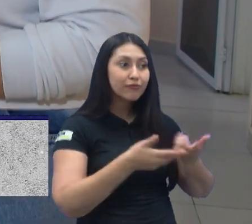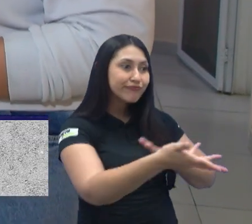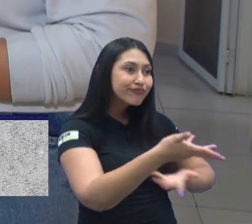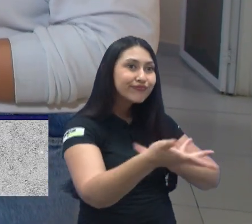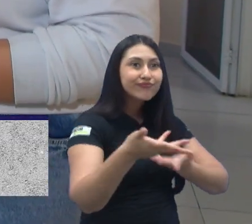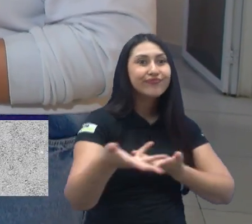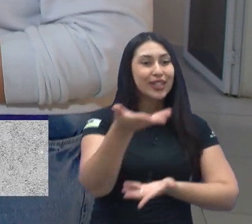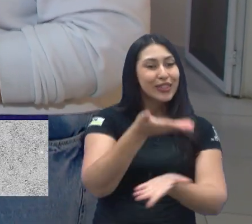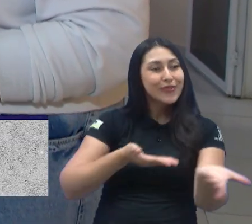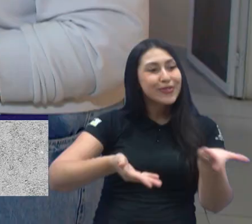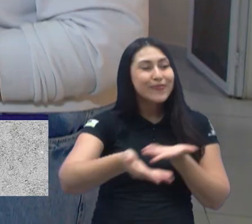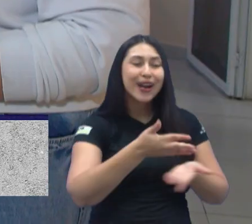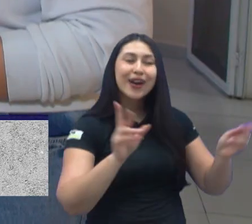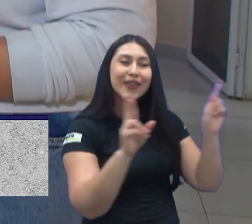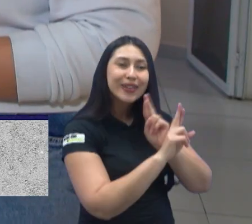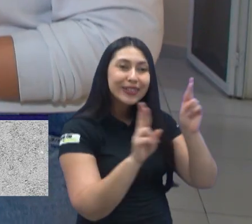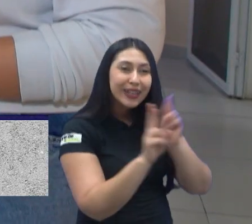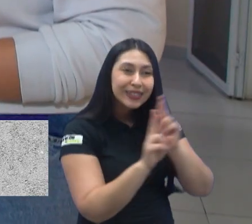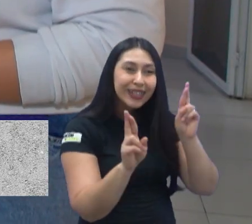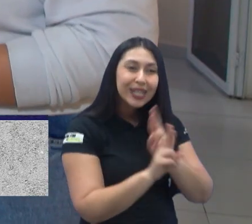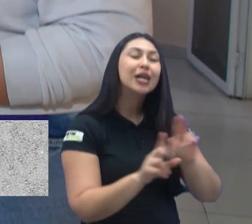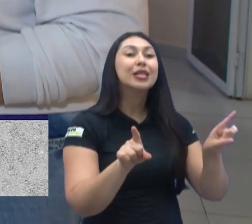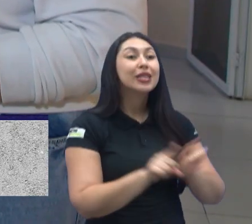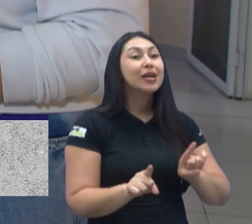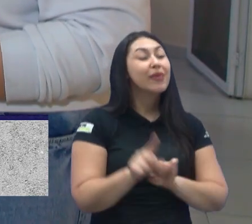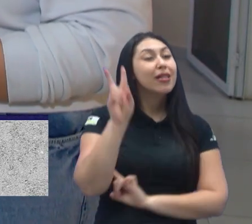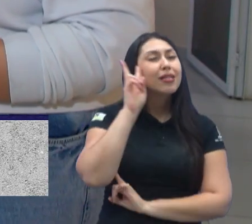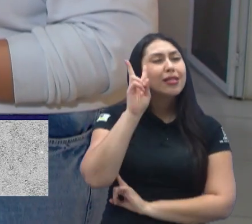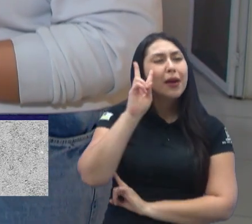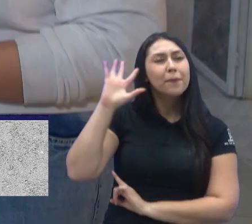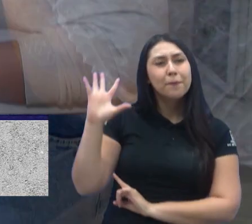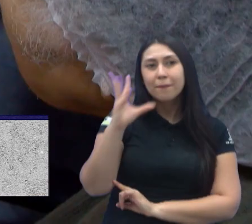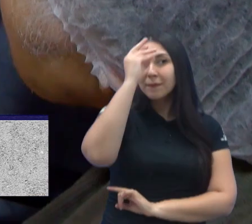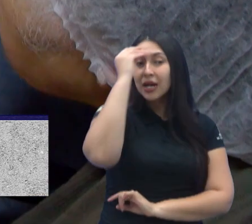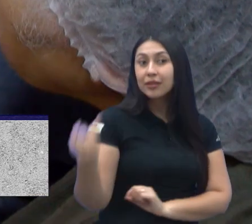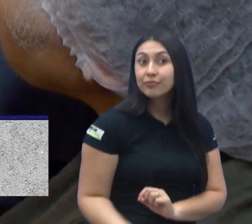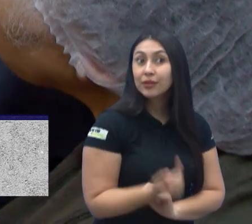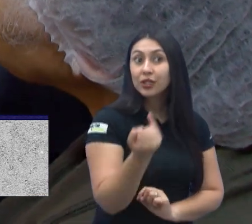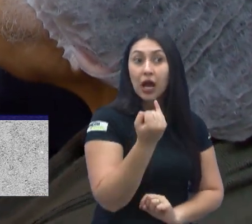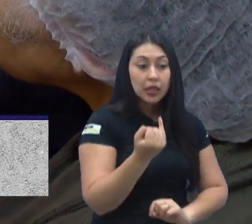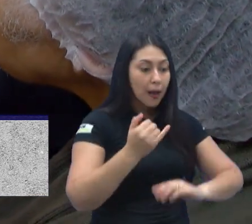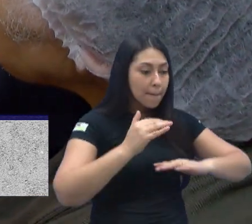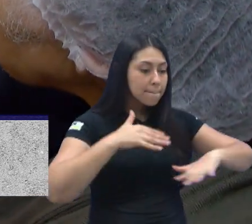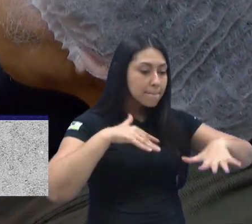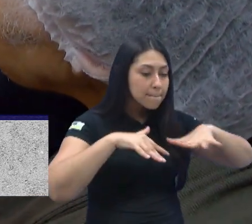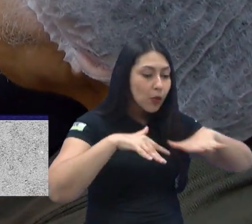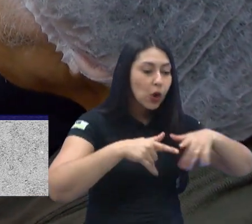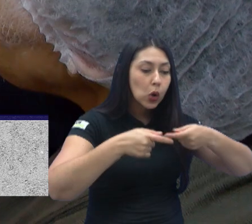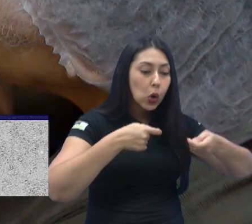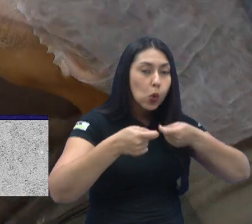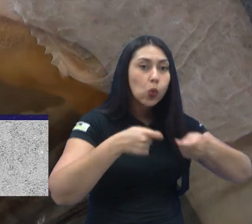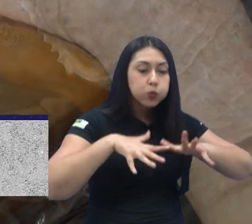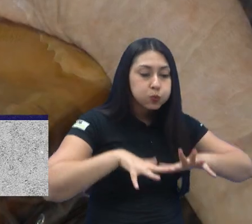social, né? A parte do resgate de memórias também é muito importante, a coordenação motora, né? No fato de você estar ali mexendo